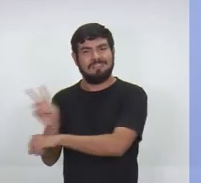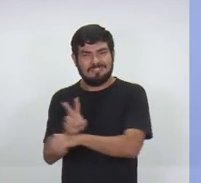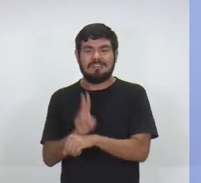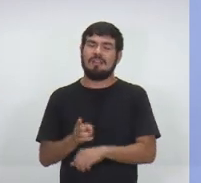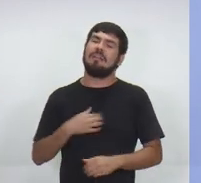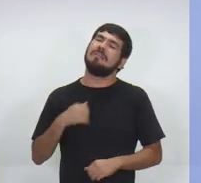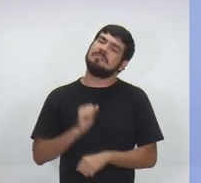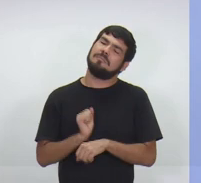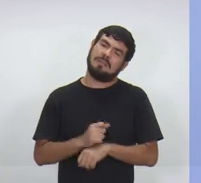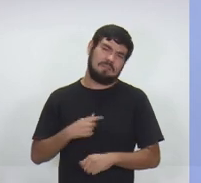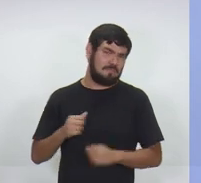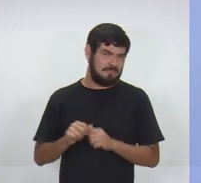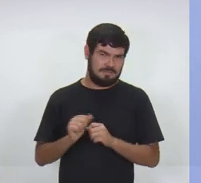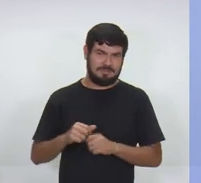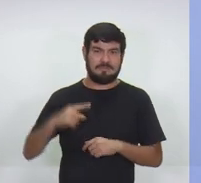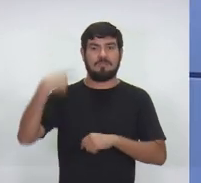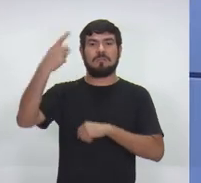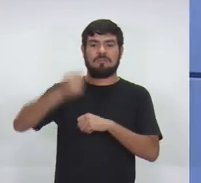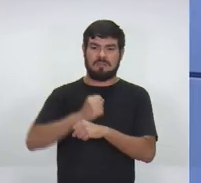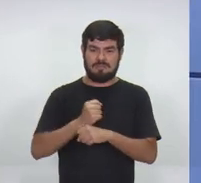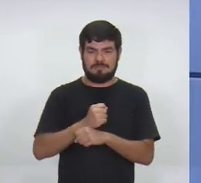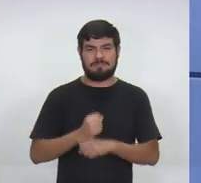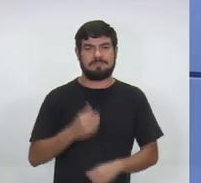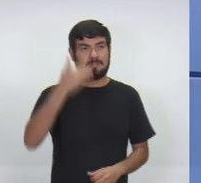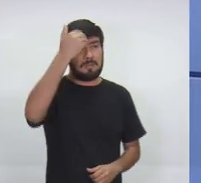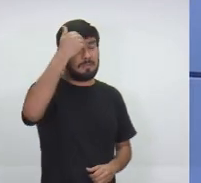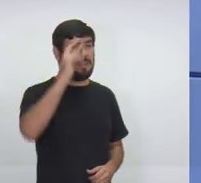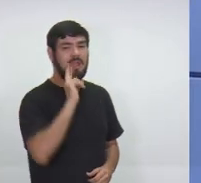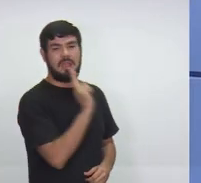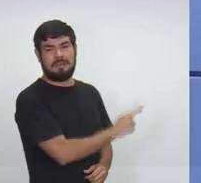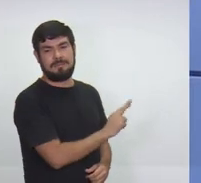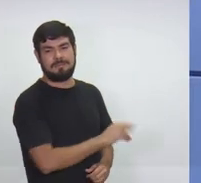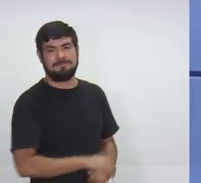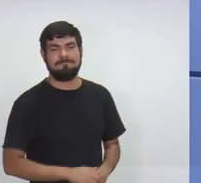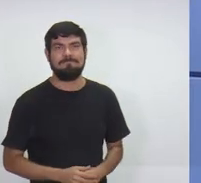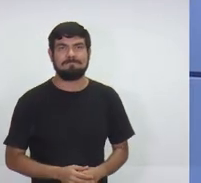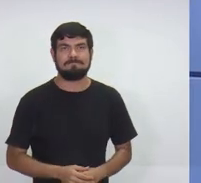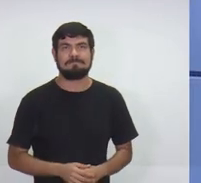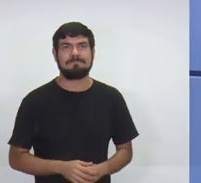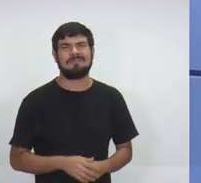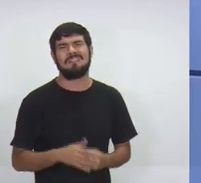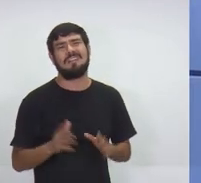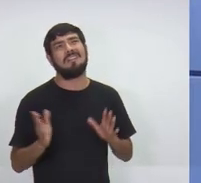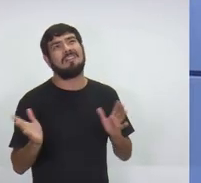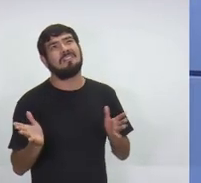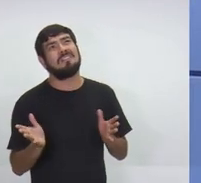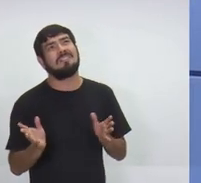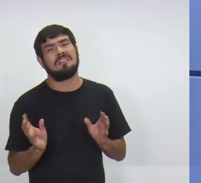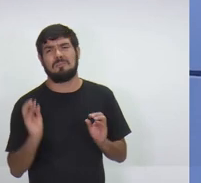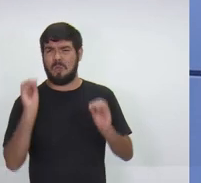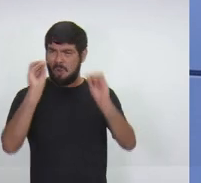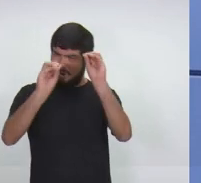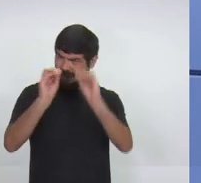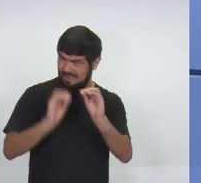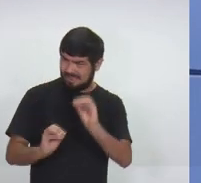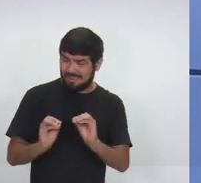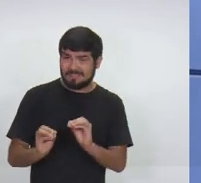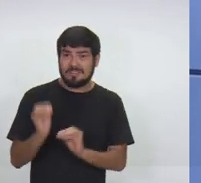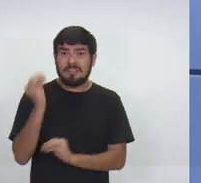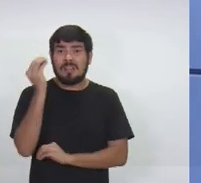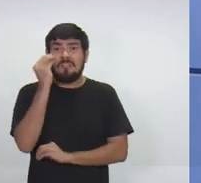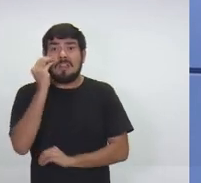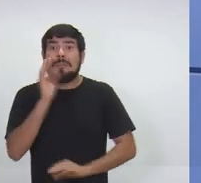partir do ano que vem o candidato b agora tem 18 para a sua réplica nós temos colocado que nós temos que realmente ver pela